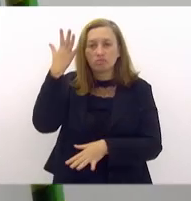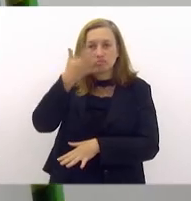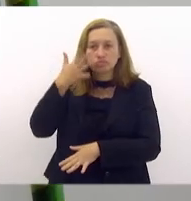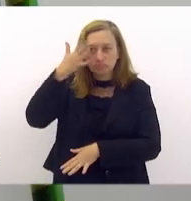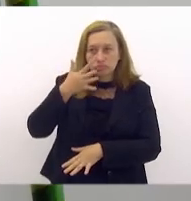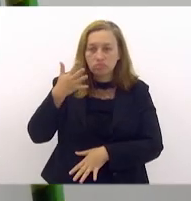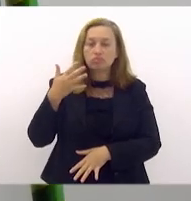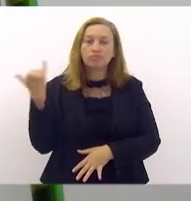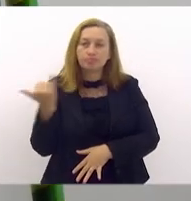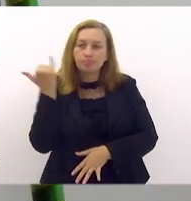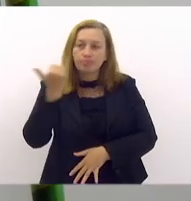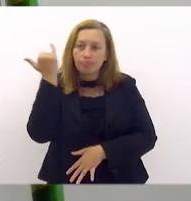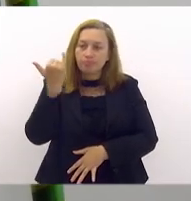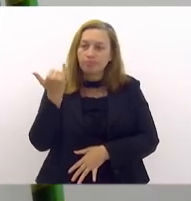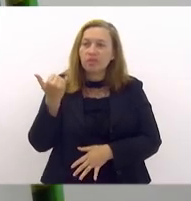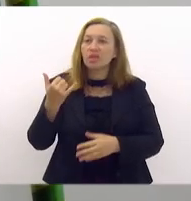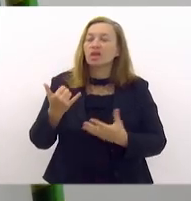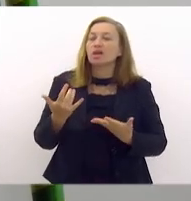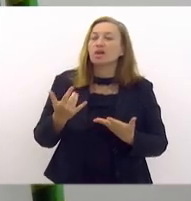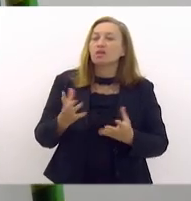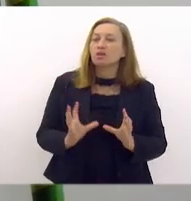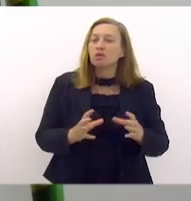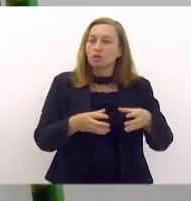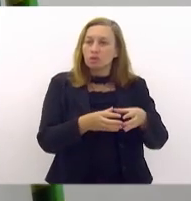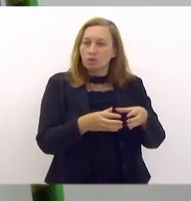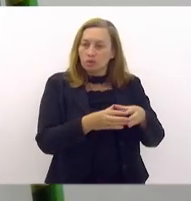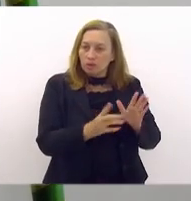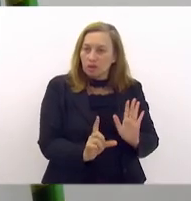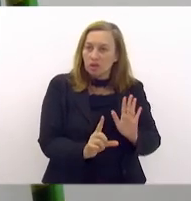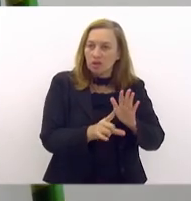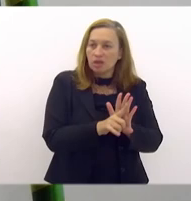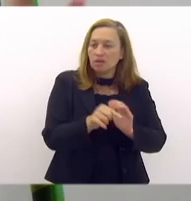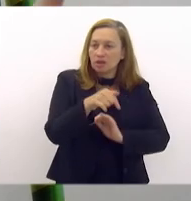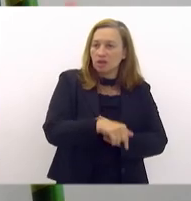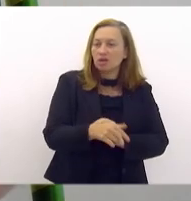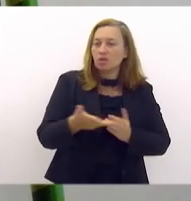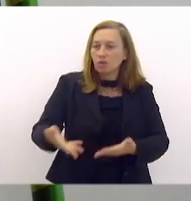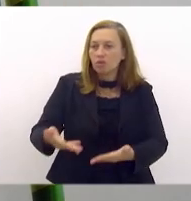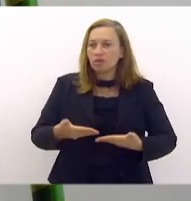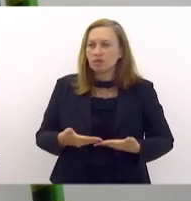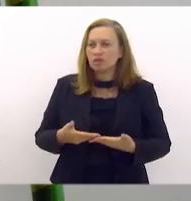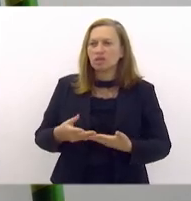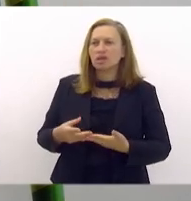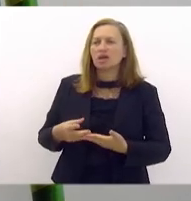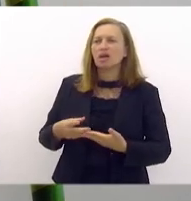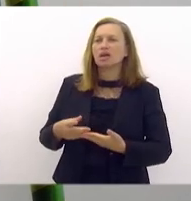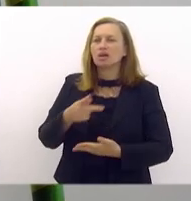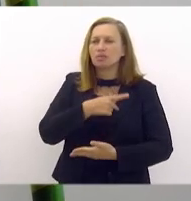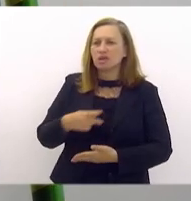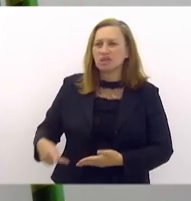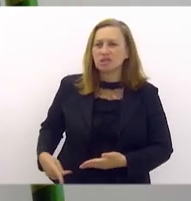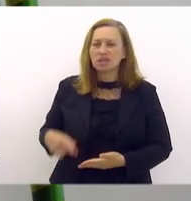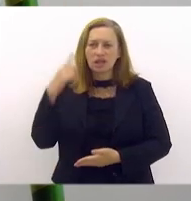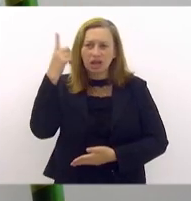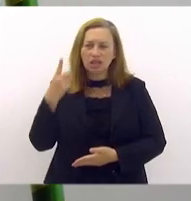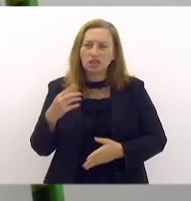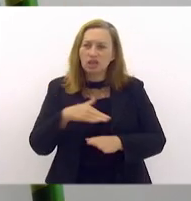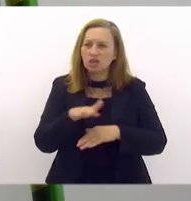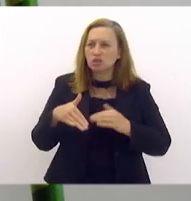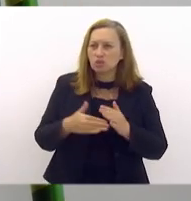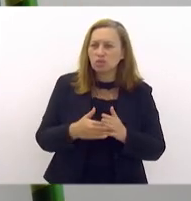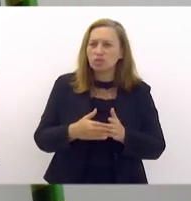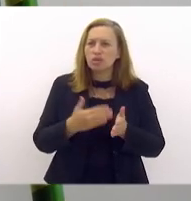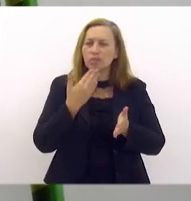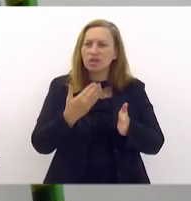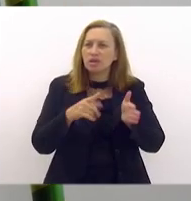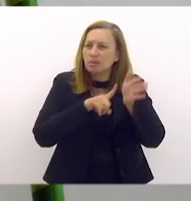isso. E eu falei aqui com a equipe legislativa, também queria convidar a senhora, a Dani e todos que fazem parte. Eu pedi para eles pesquisarem a